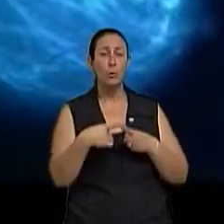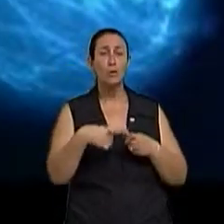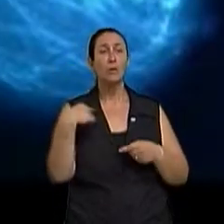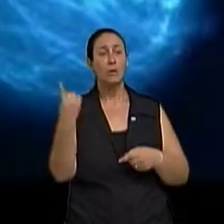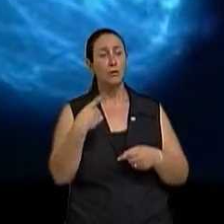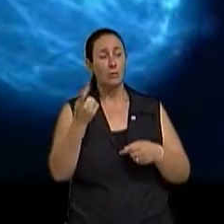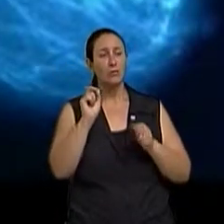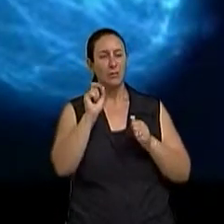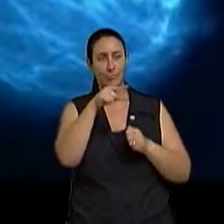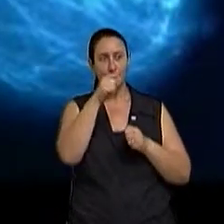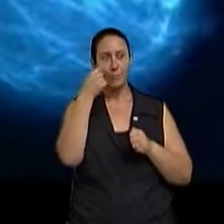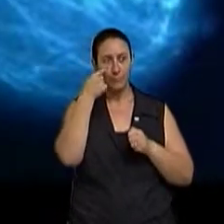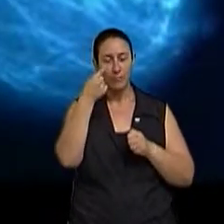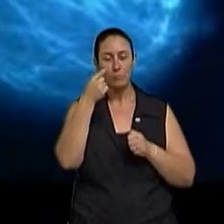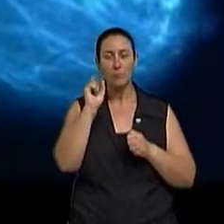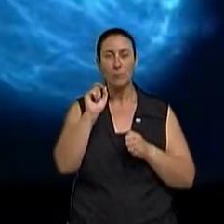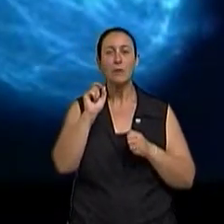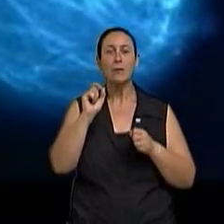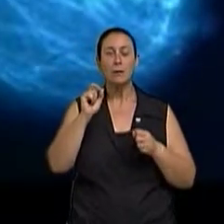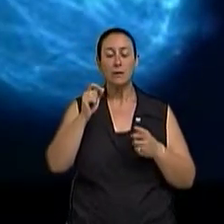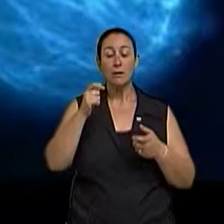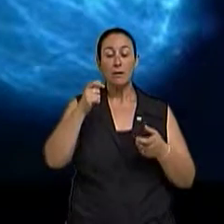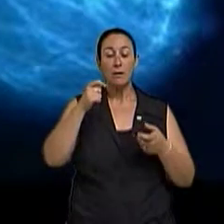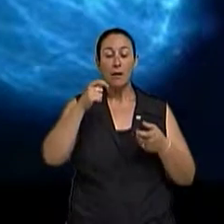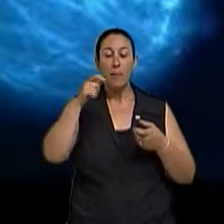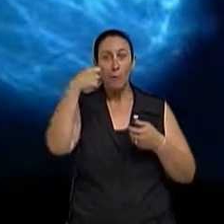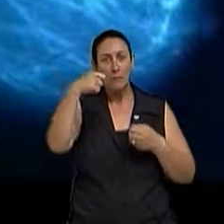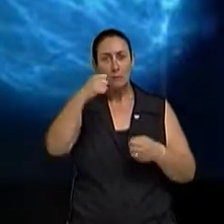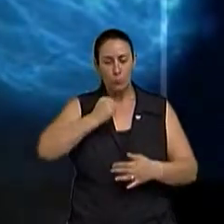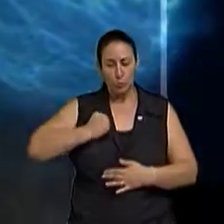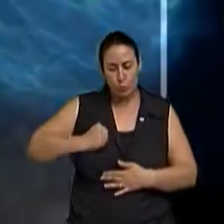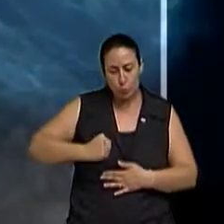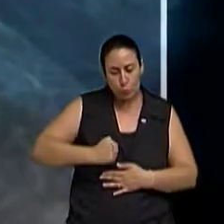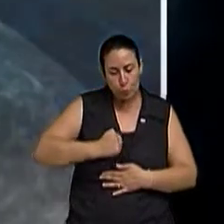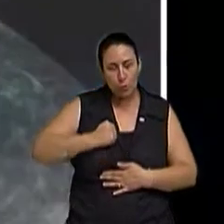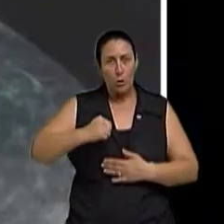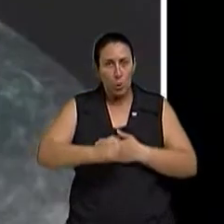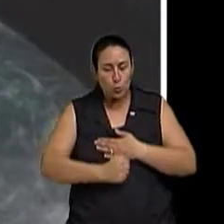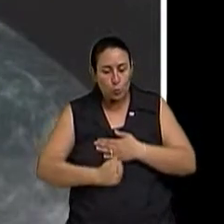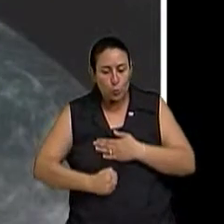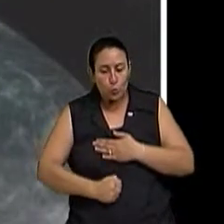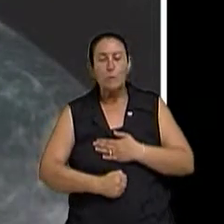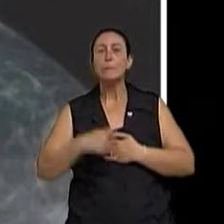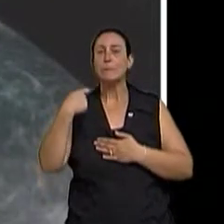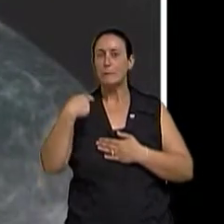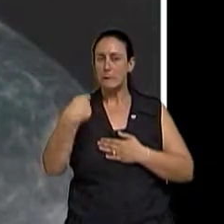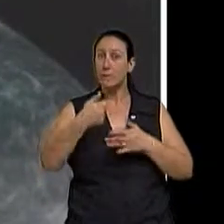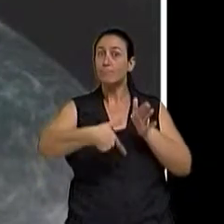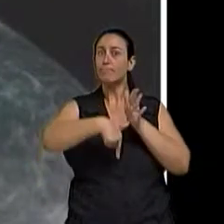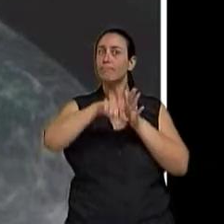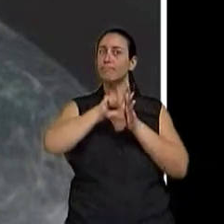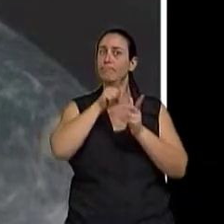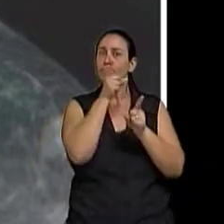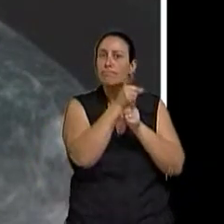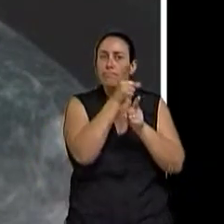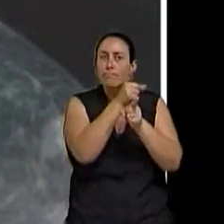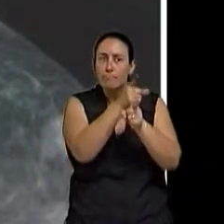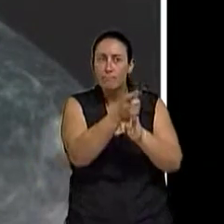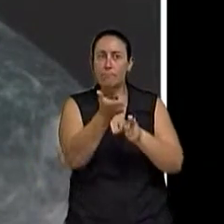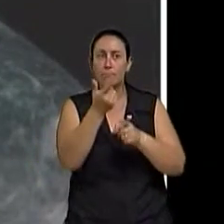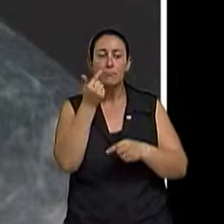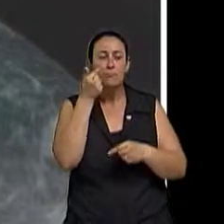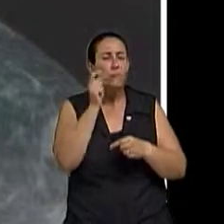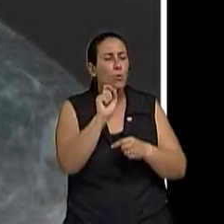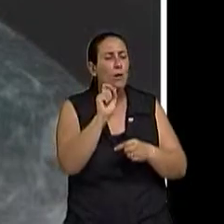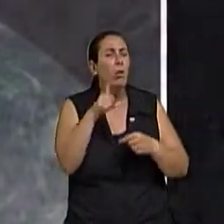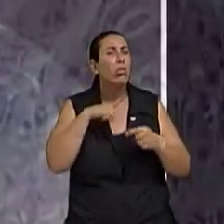isso. A imagem, ela é preventiva e importante no diagnóstico precoce. Ela permite que identifica mais precocemente